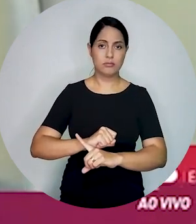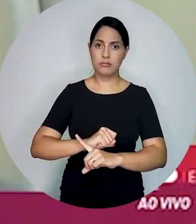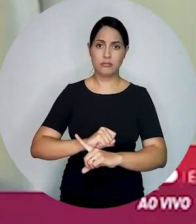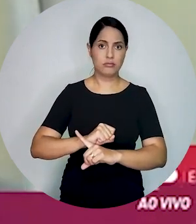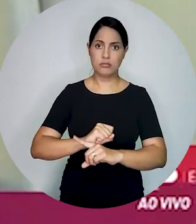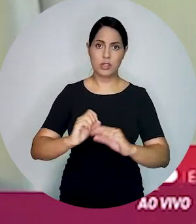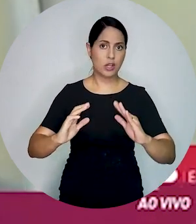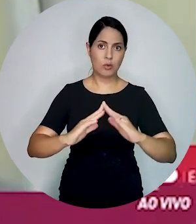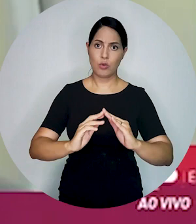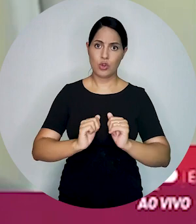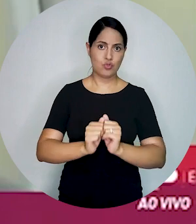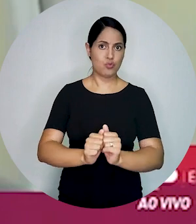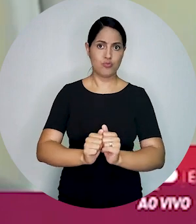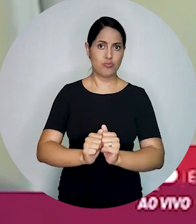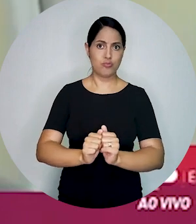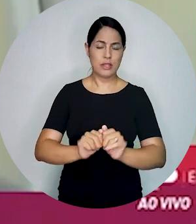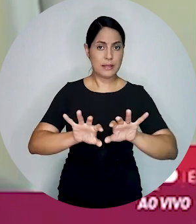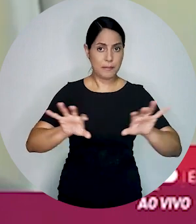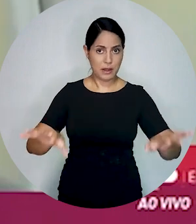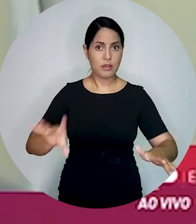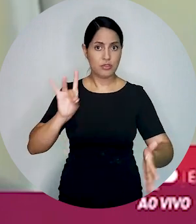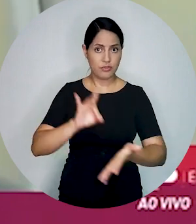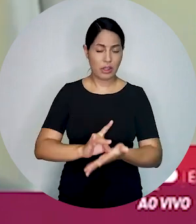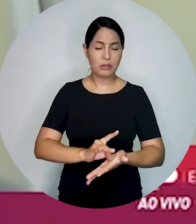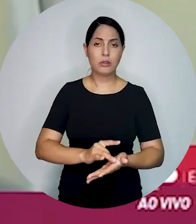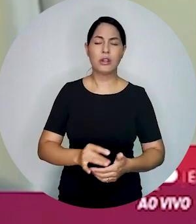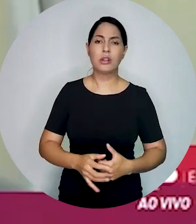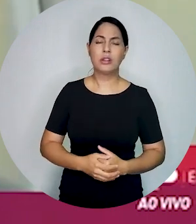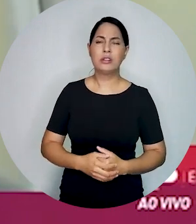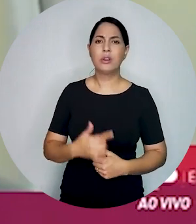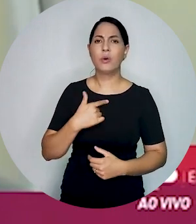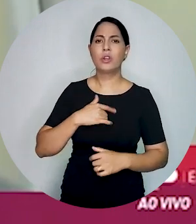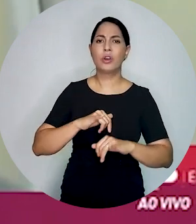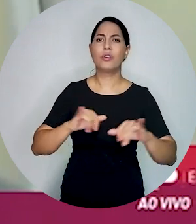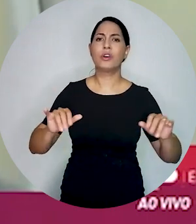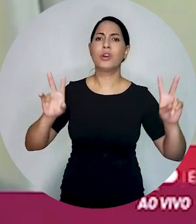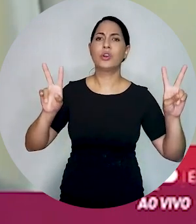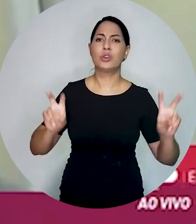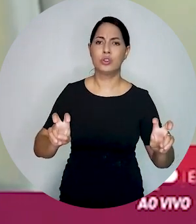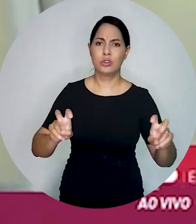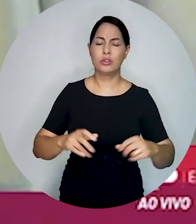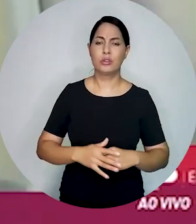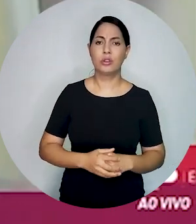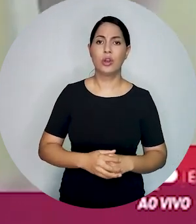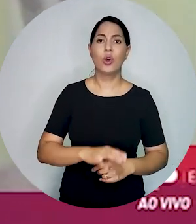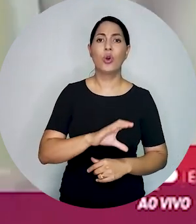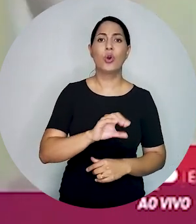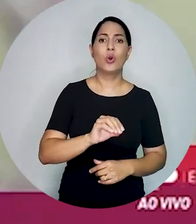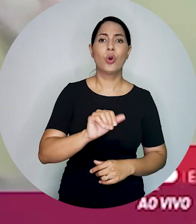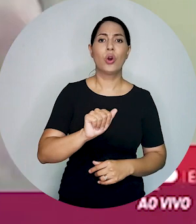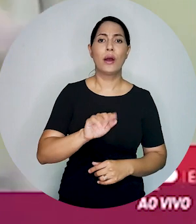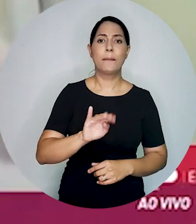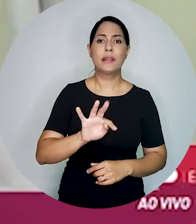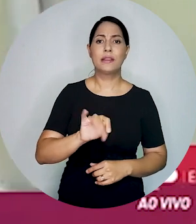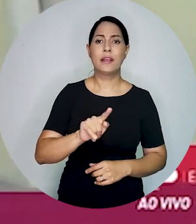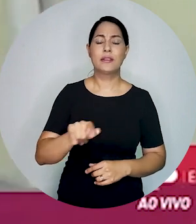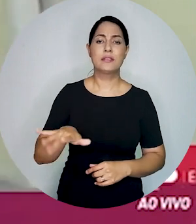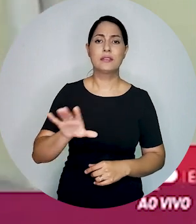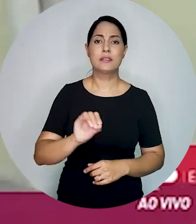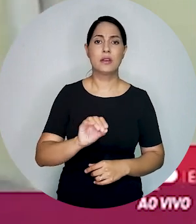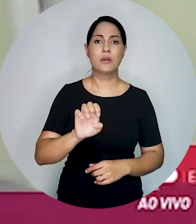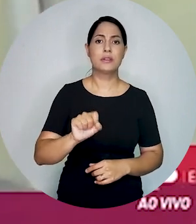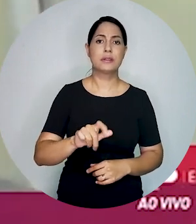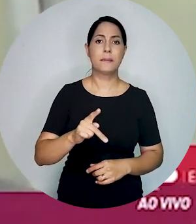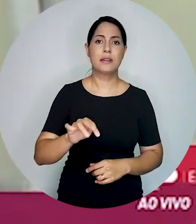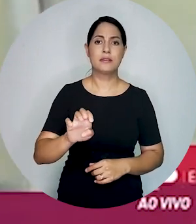mesmo teto, É o que eu costumo dizer, a coabitação espacial, Ou seja, você não morar mais sob o mesmo